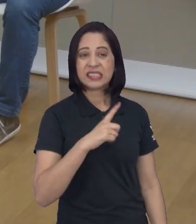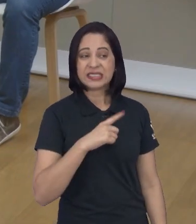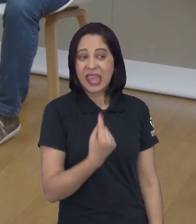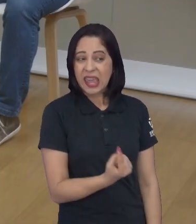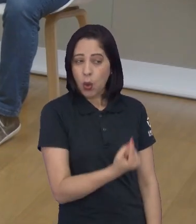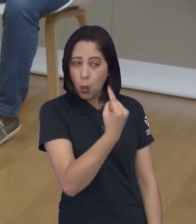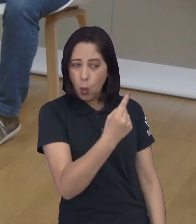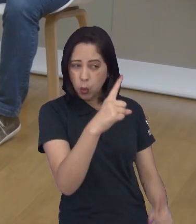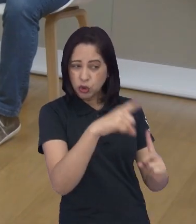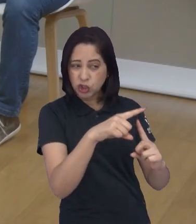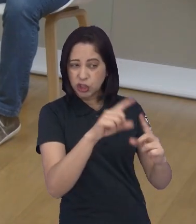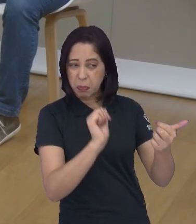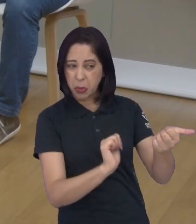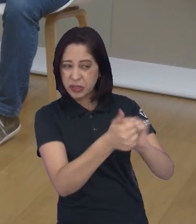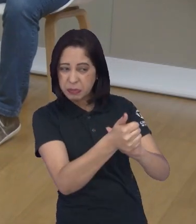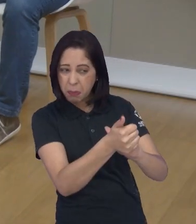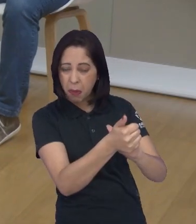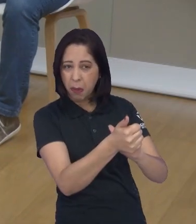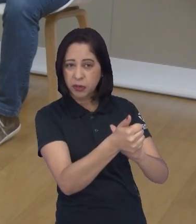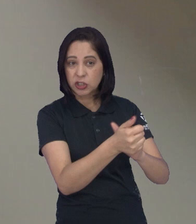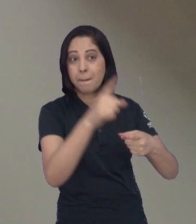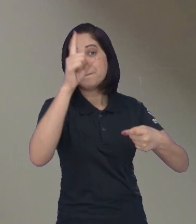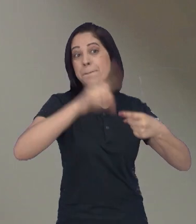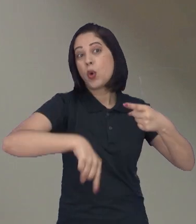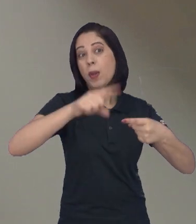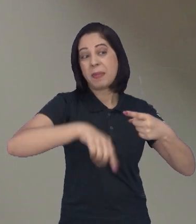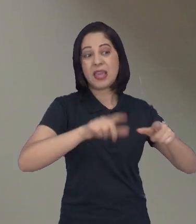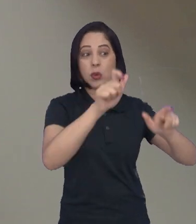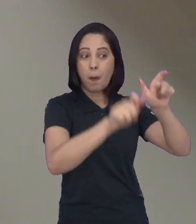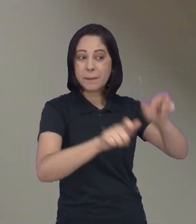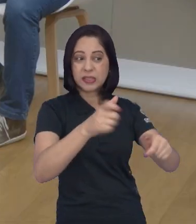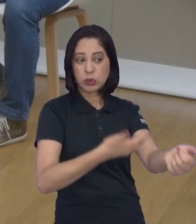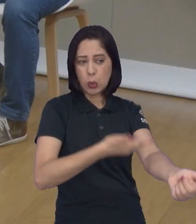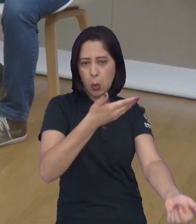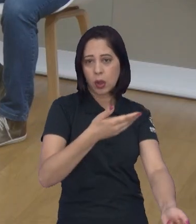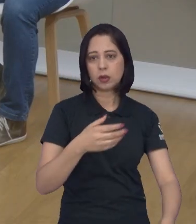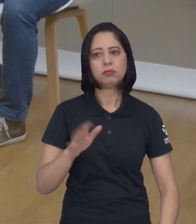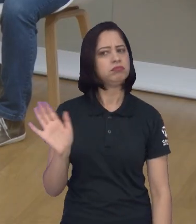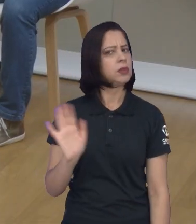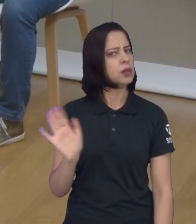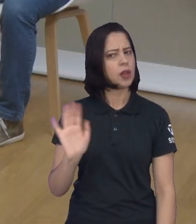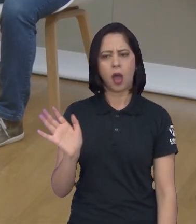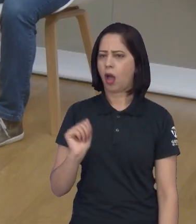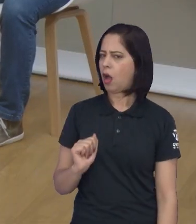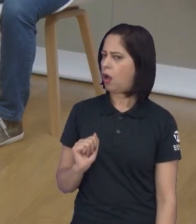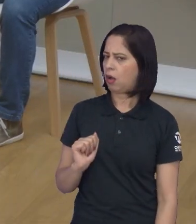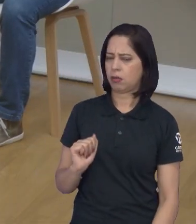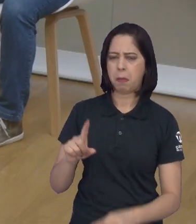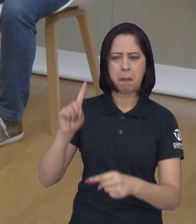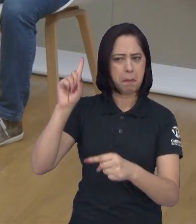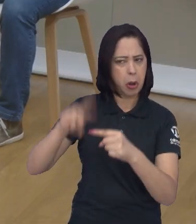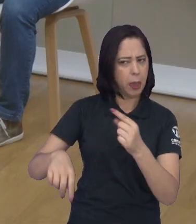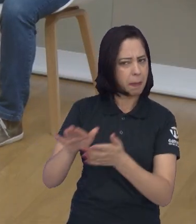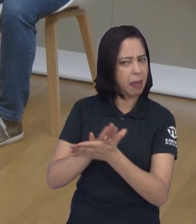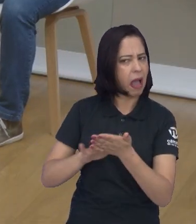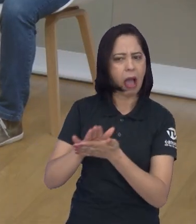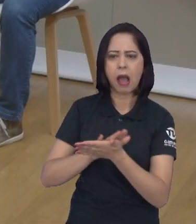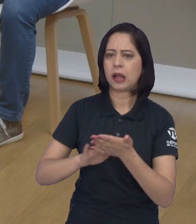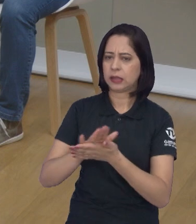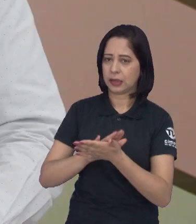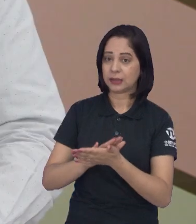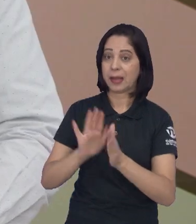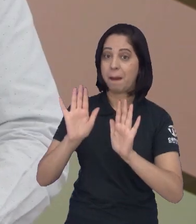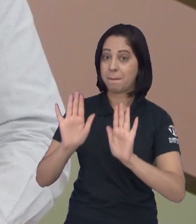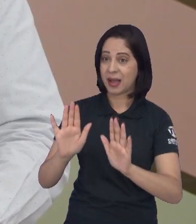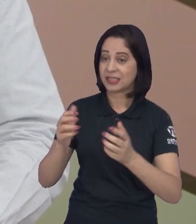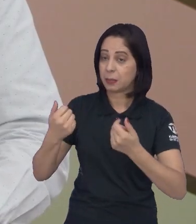algum Esporte que a pessoa que é hipertensa deve evitar não não existe uma restrição específica o que a gente tenta é